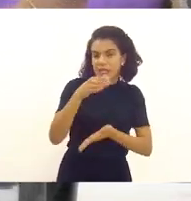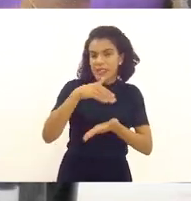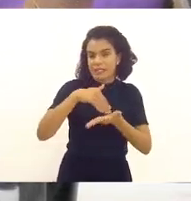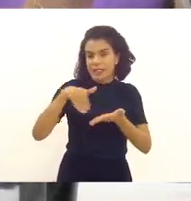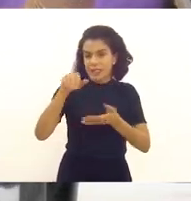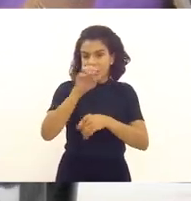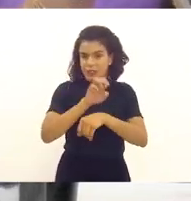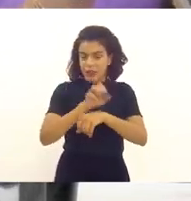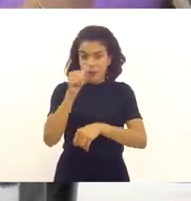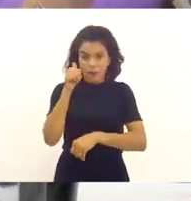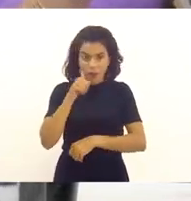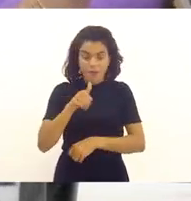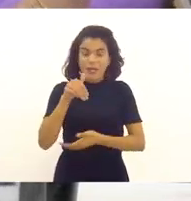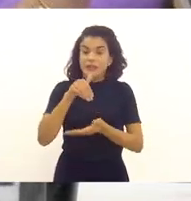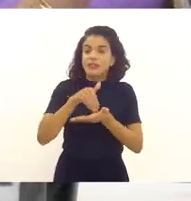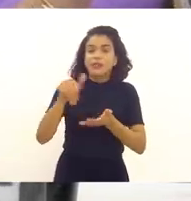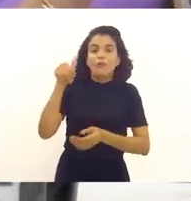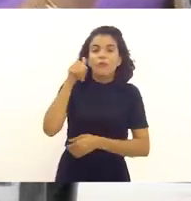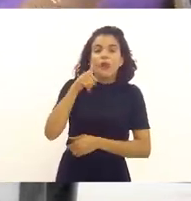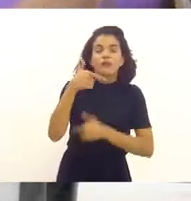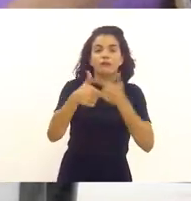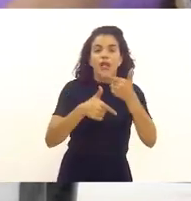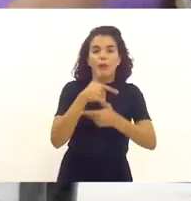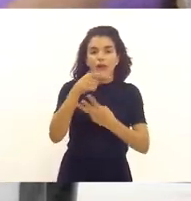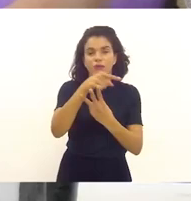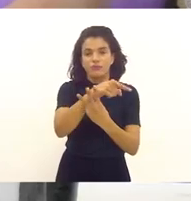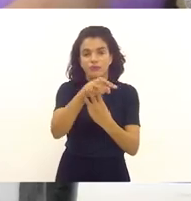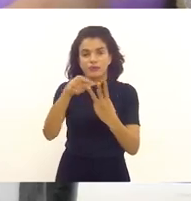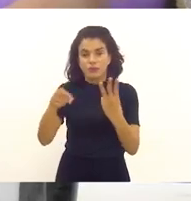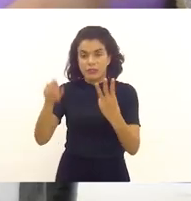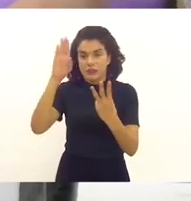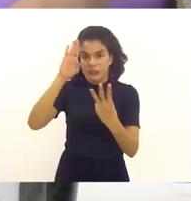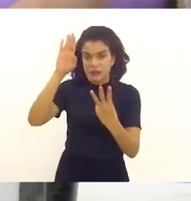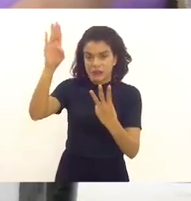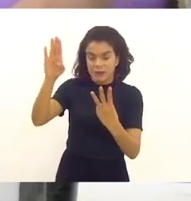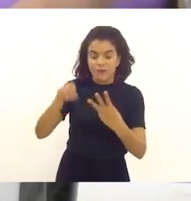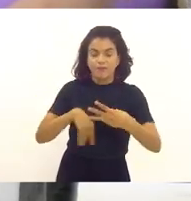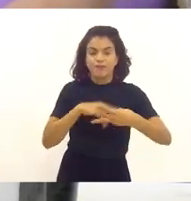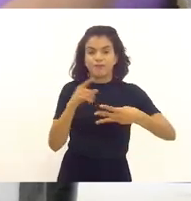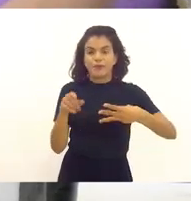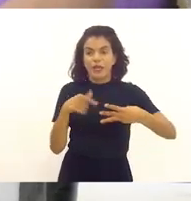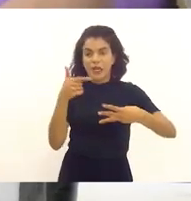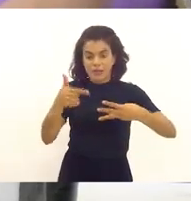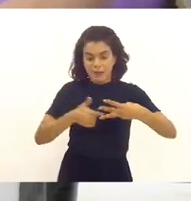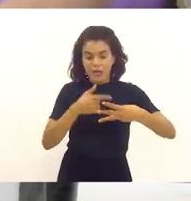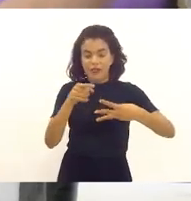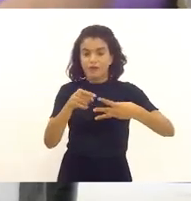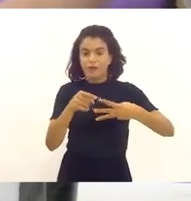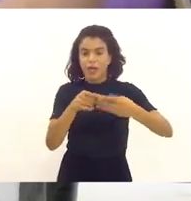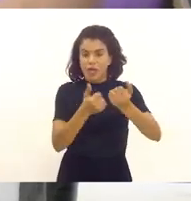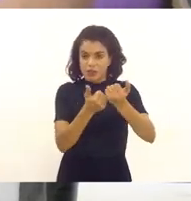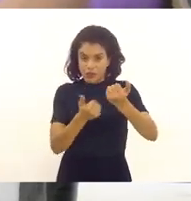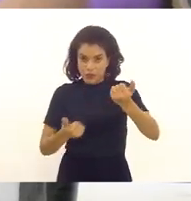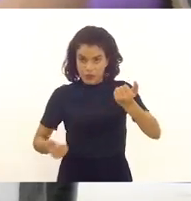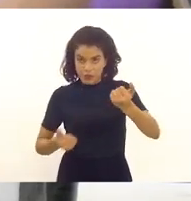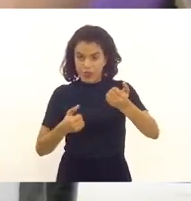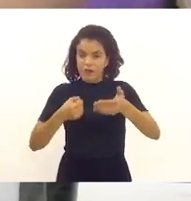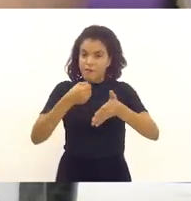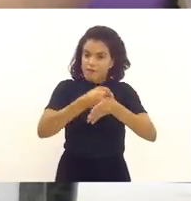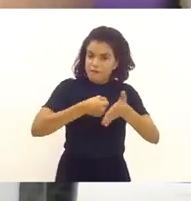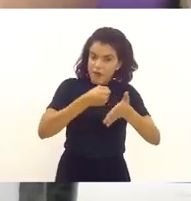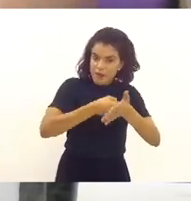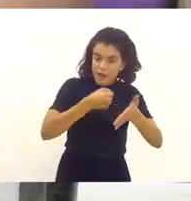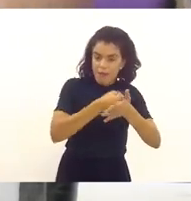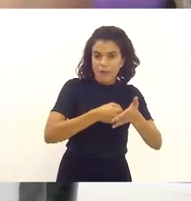da mulher a secretaria da mulher ela trabalha com três pilares diferentes ela atrapalha ela trabalha com a superintendência de enfrentamento